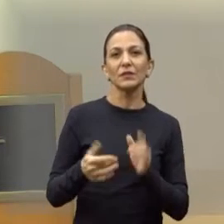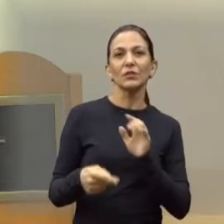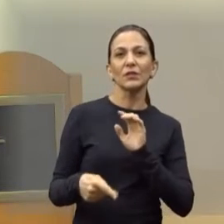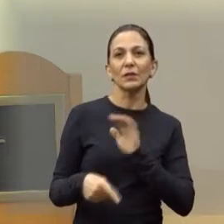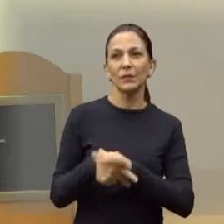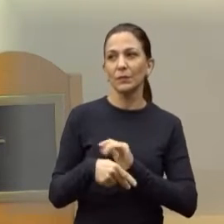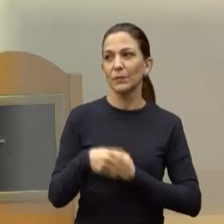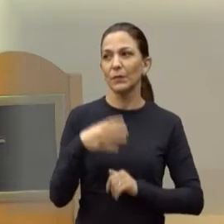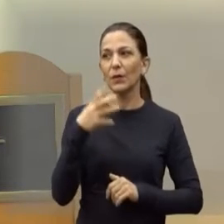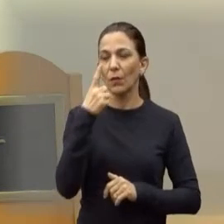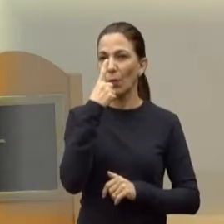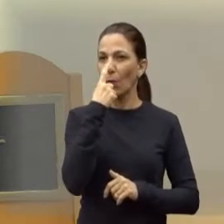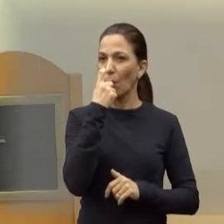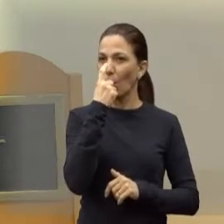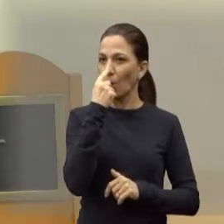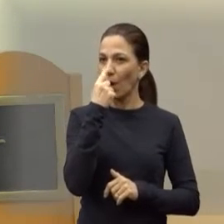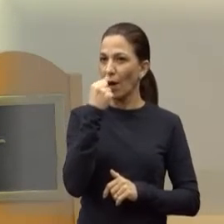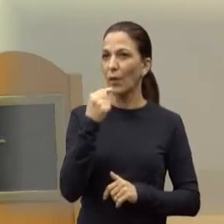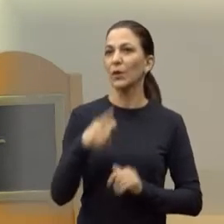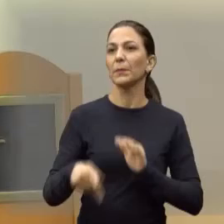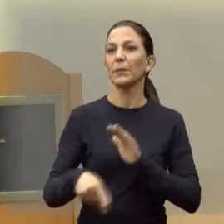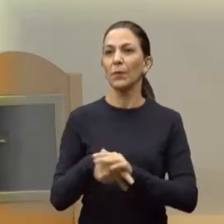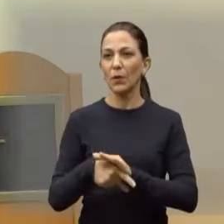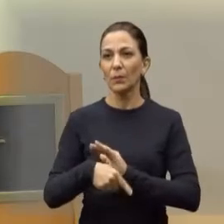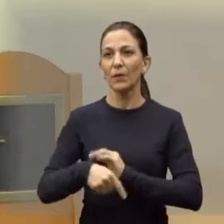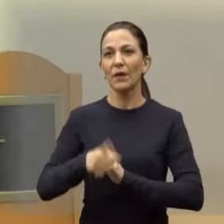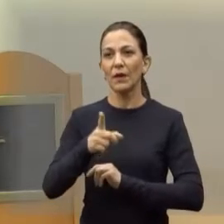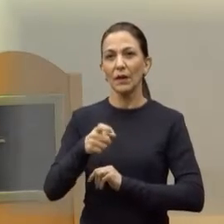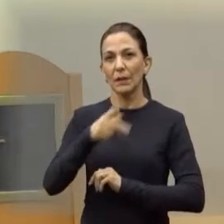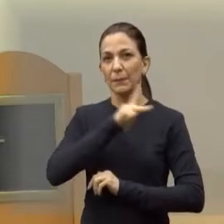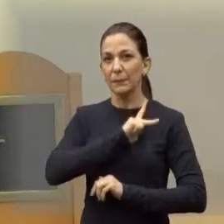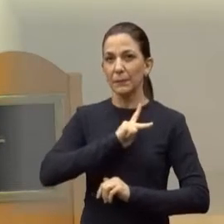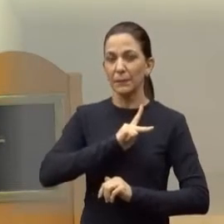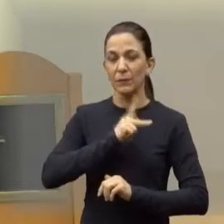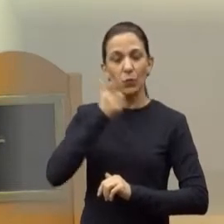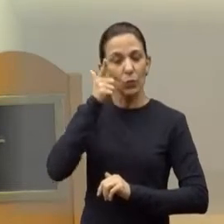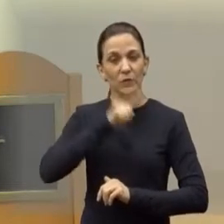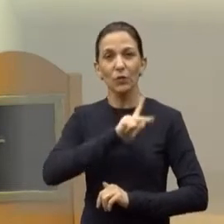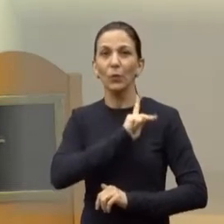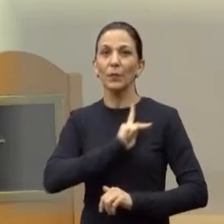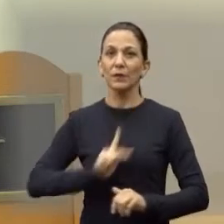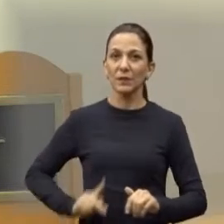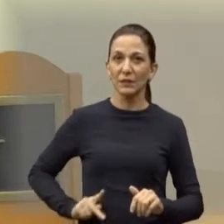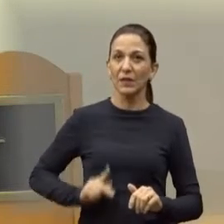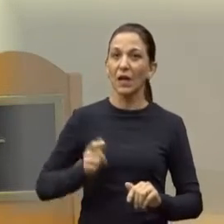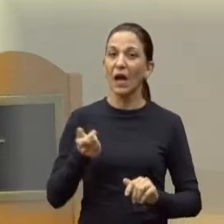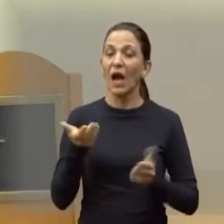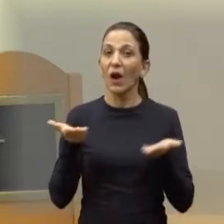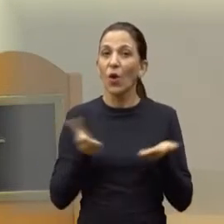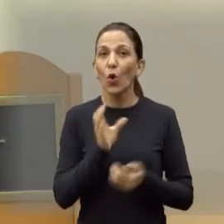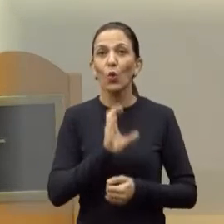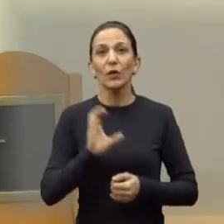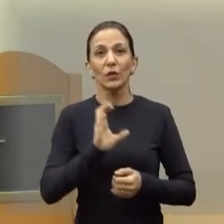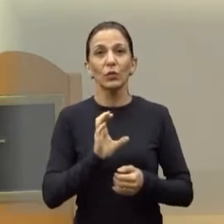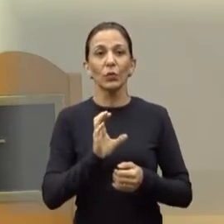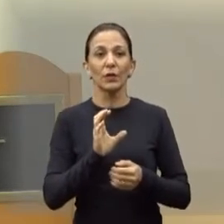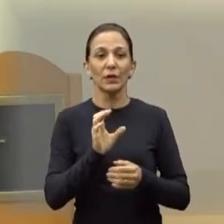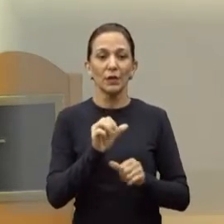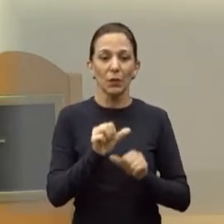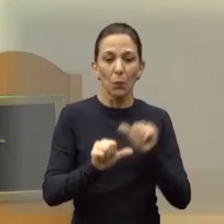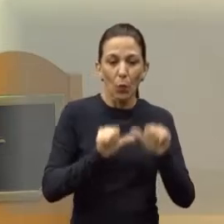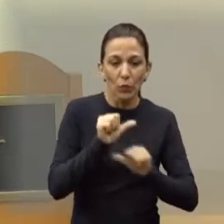que será o vice-presidente da república e hoje vai ser o coordenador da transição do